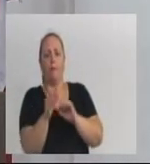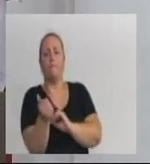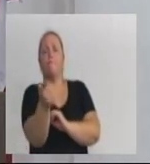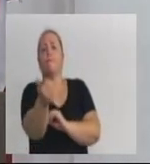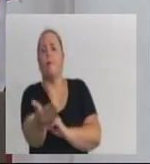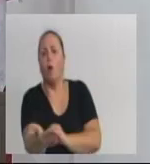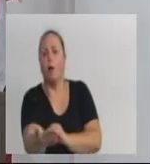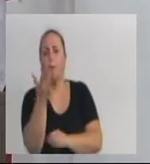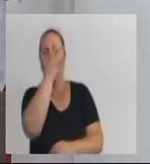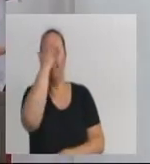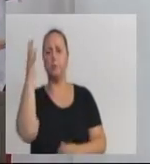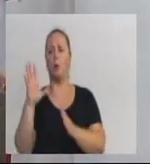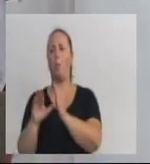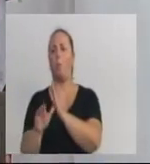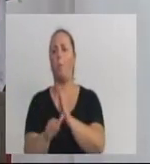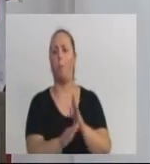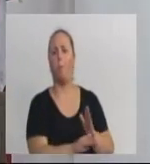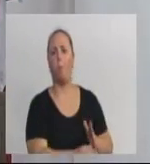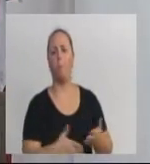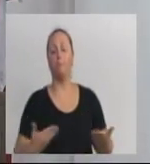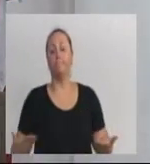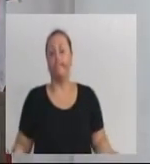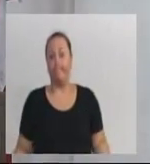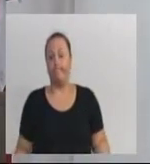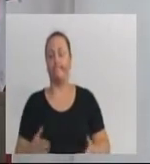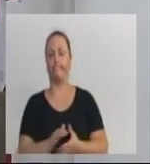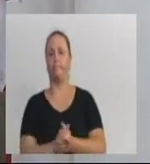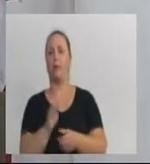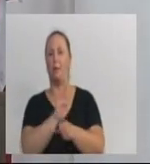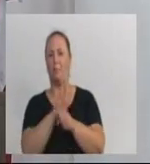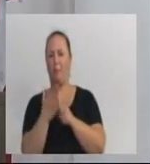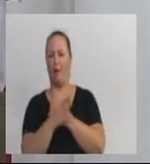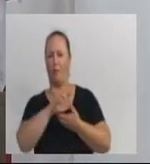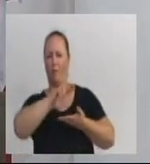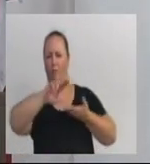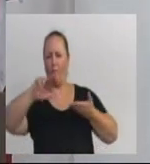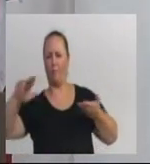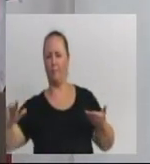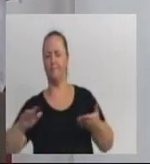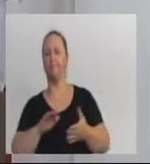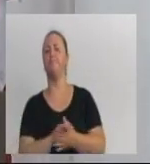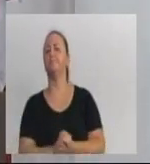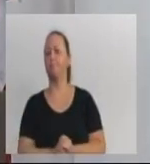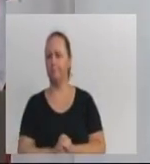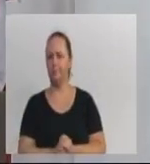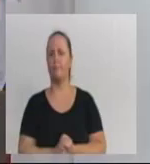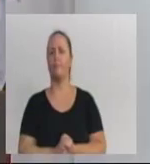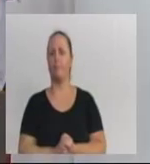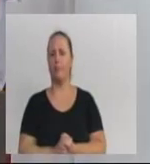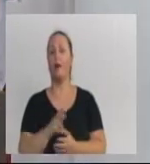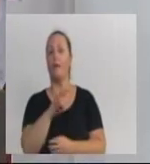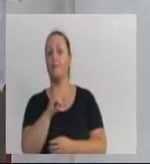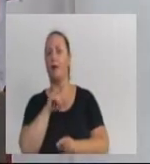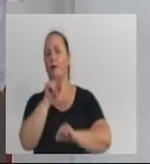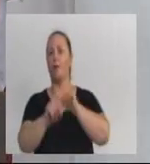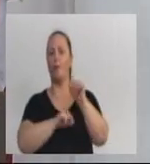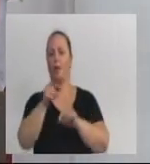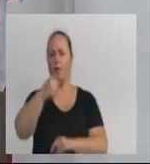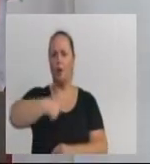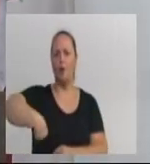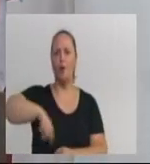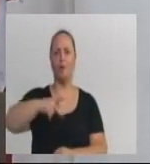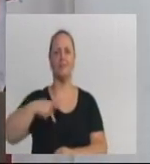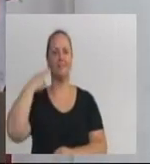solta em todos os bairros da nossa cidade, quanto mais a gente tenta ecoar isso, mais a legislação e nós, políticos, e